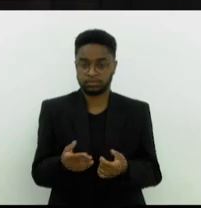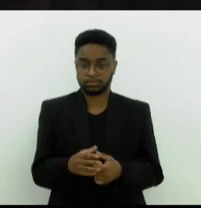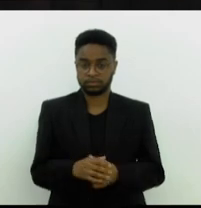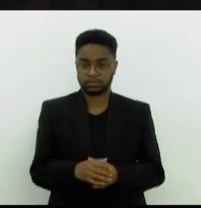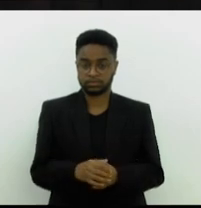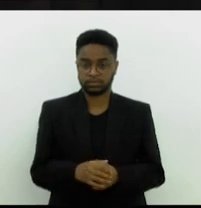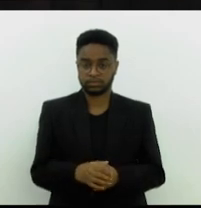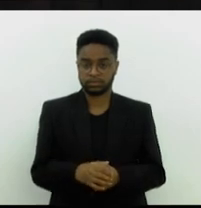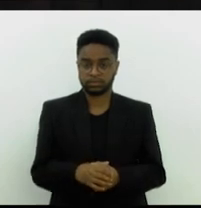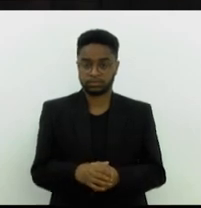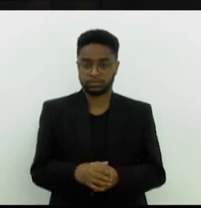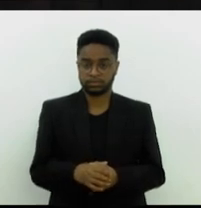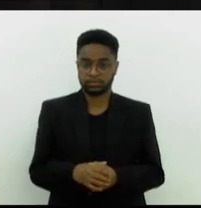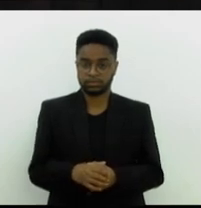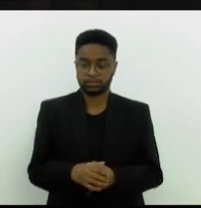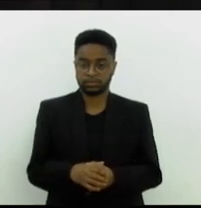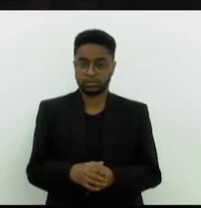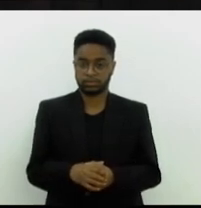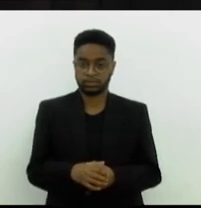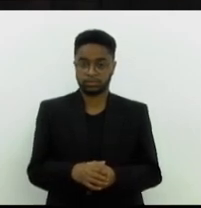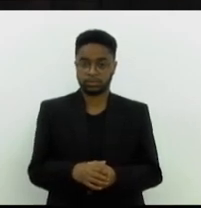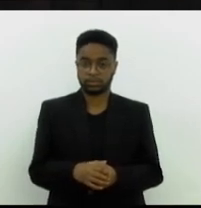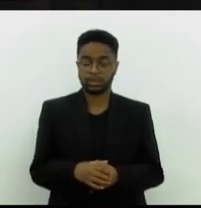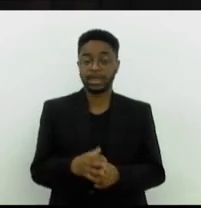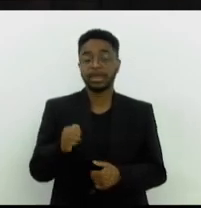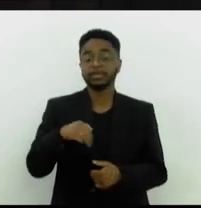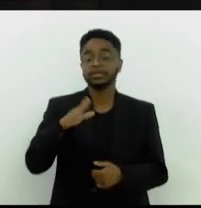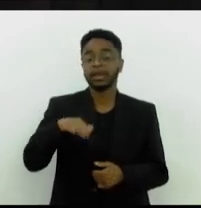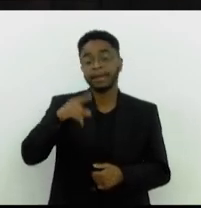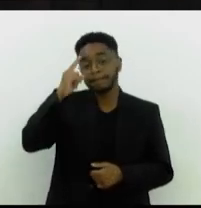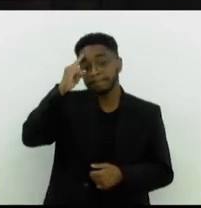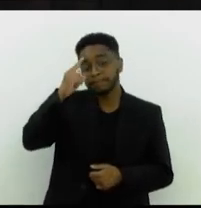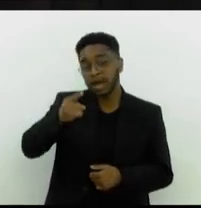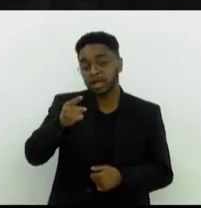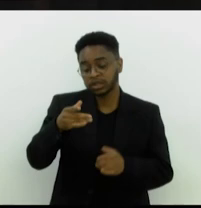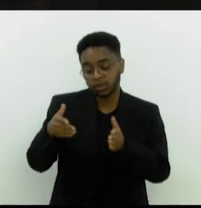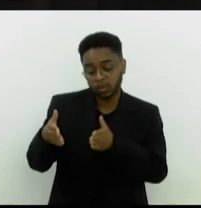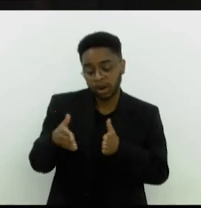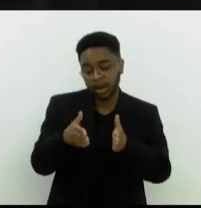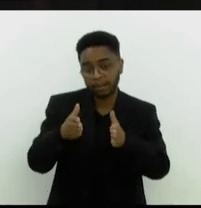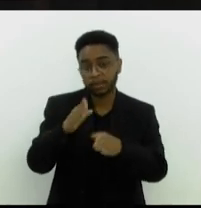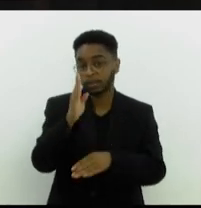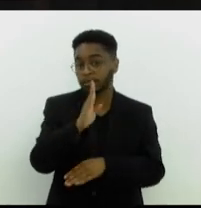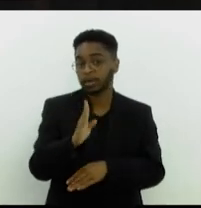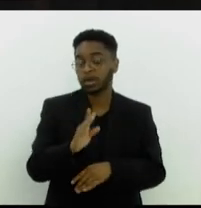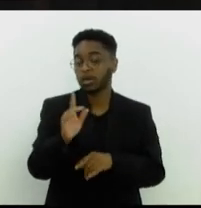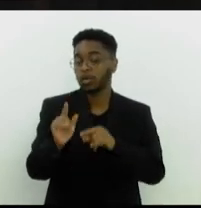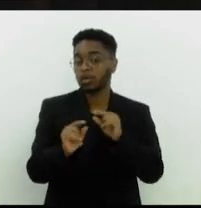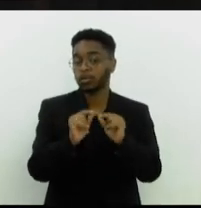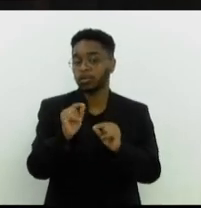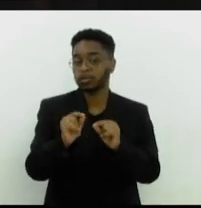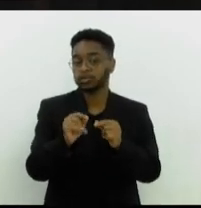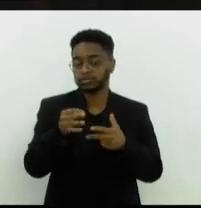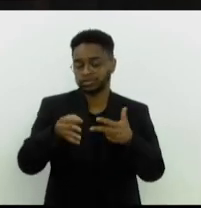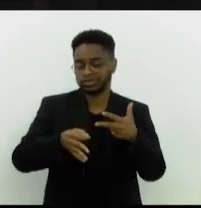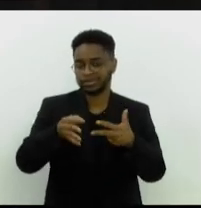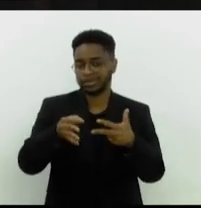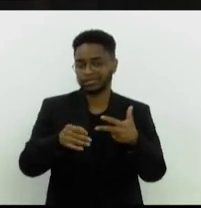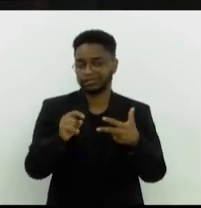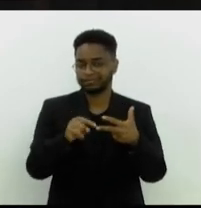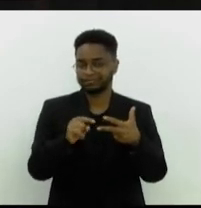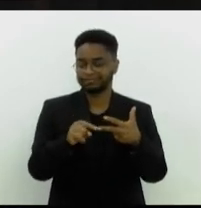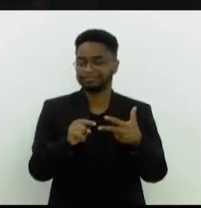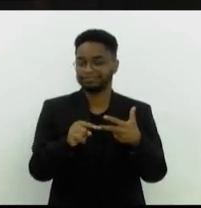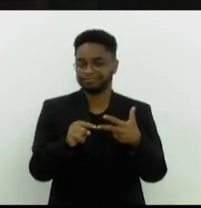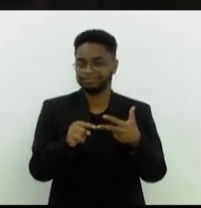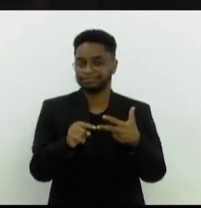que mais determina os rumos desse país é o poder judiciário.